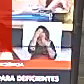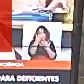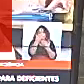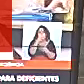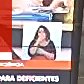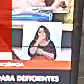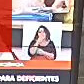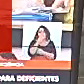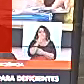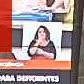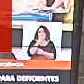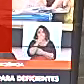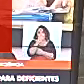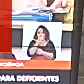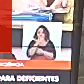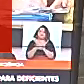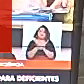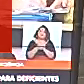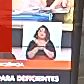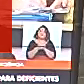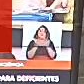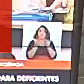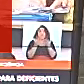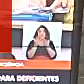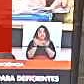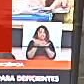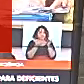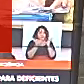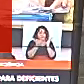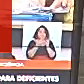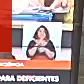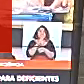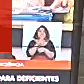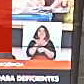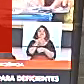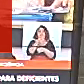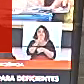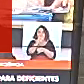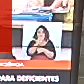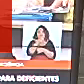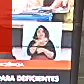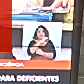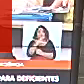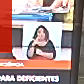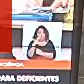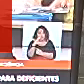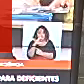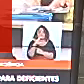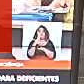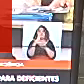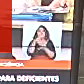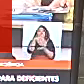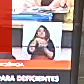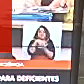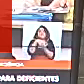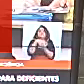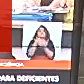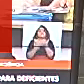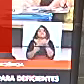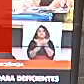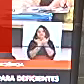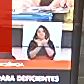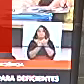Gostaria de passar a palavra à Vânia Samira Douro Pereira Pinto, coordenadora Centro de Apoio Operacional das